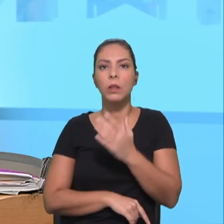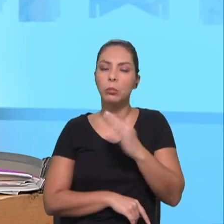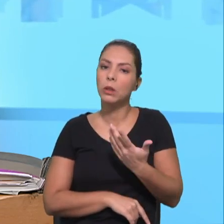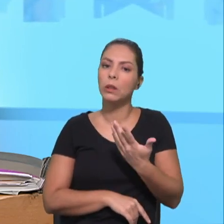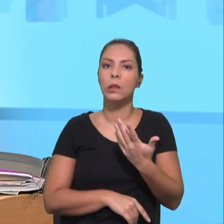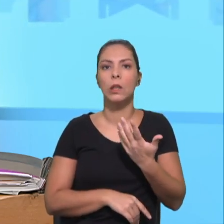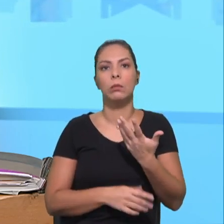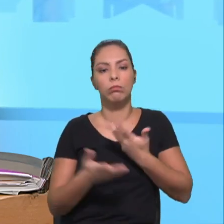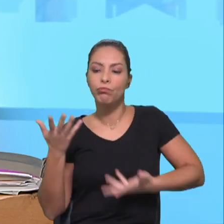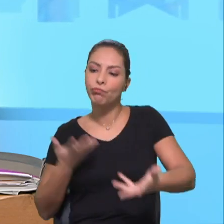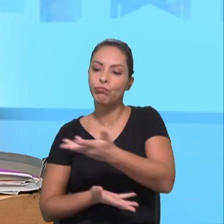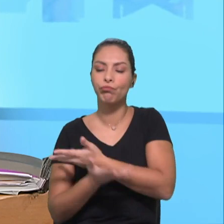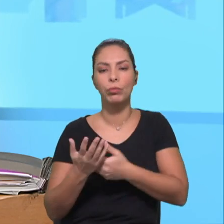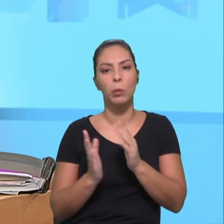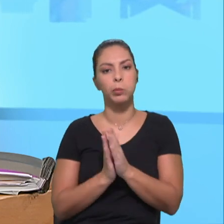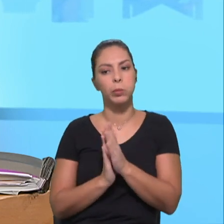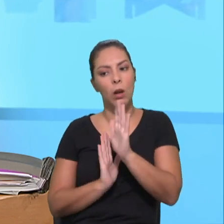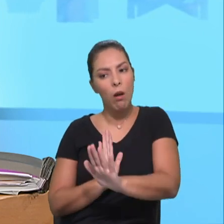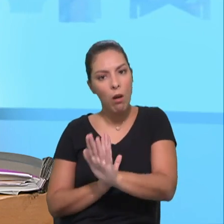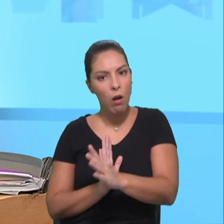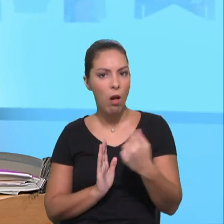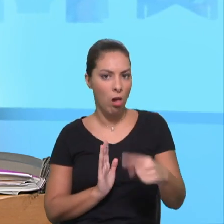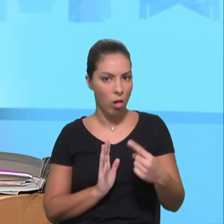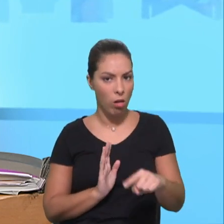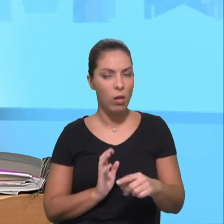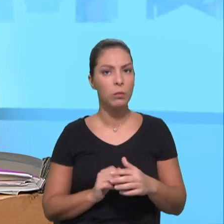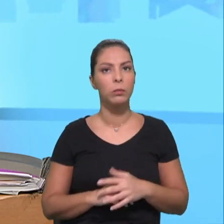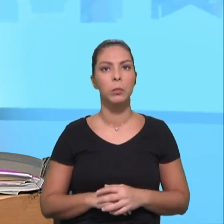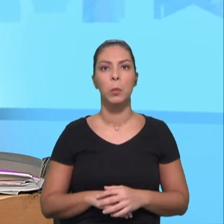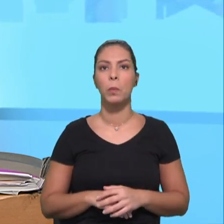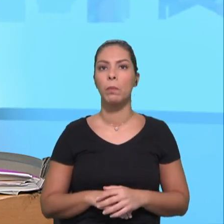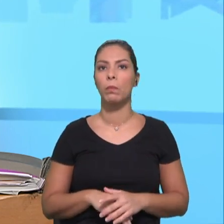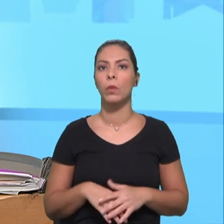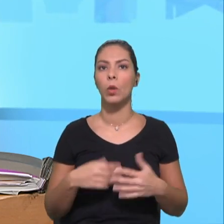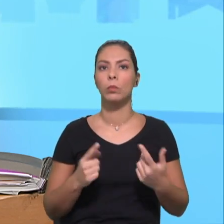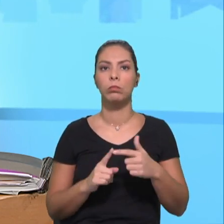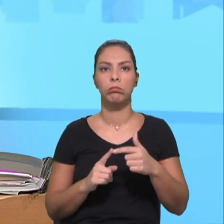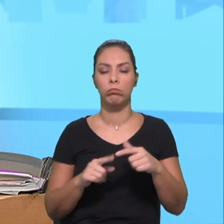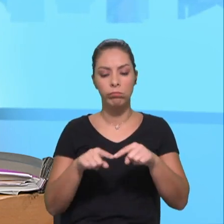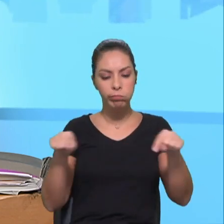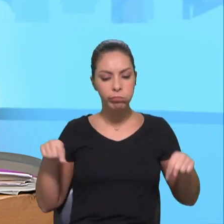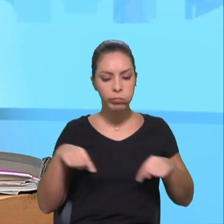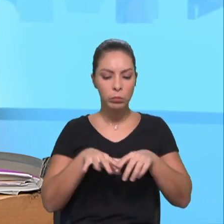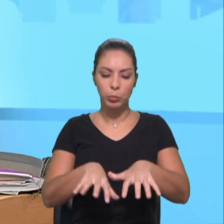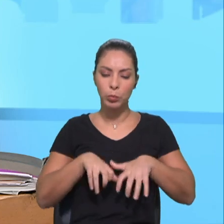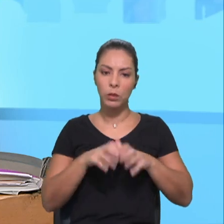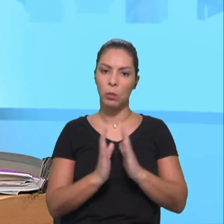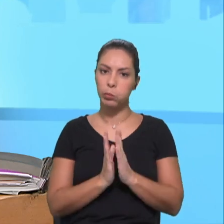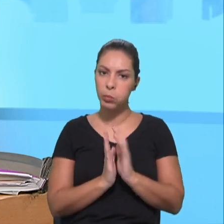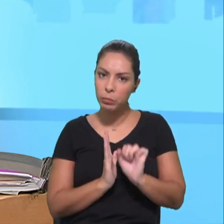dialogar com a própria igreja existente, desde os salões paroquiais, etc., toda a